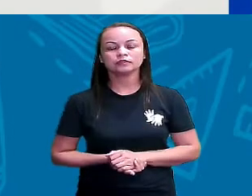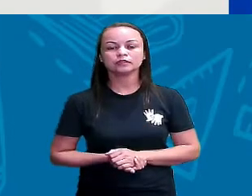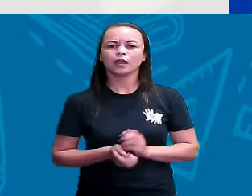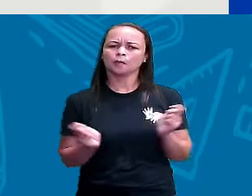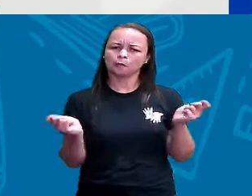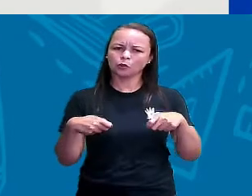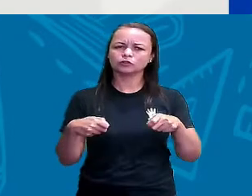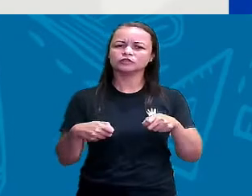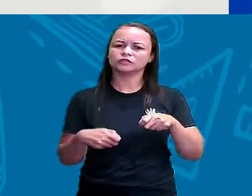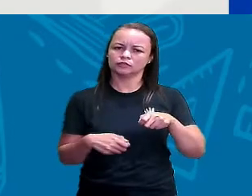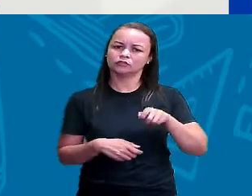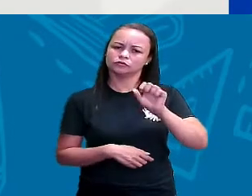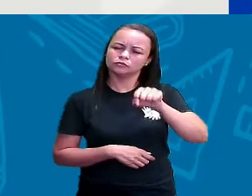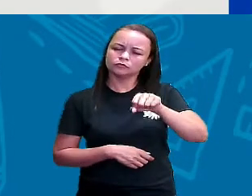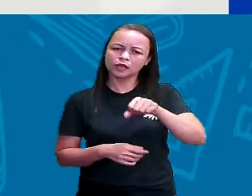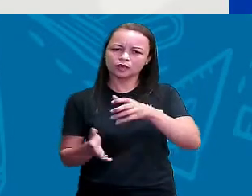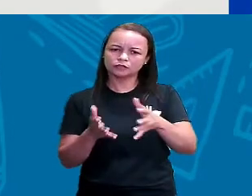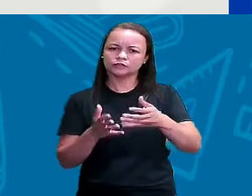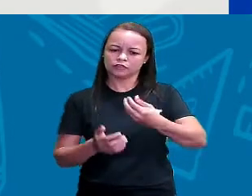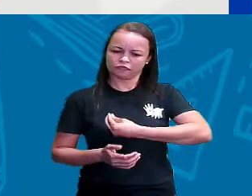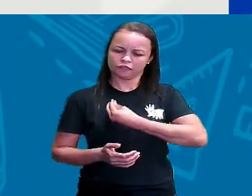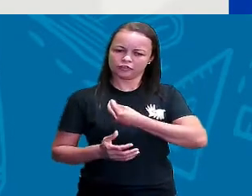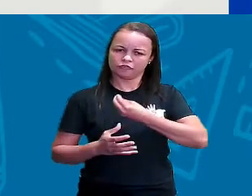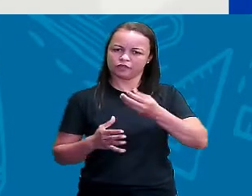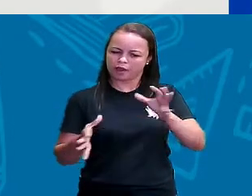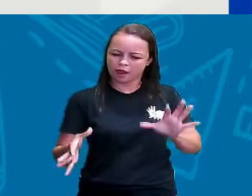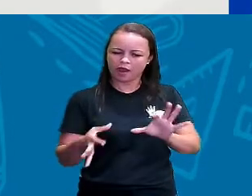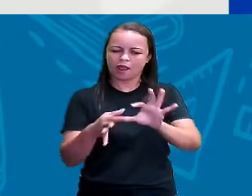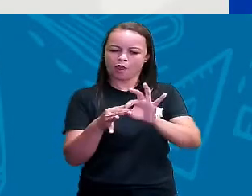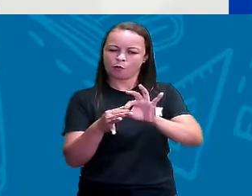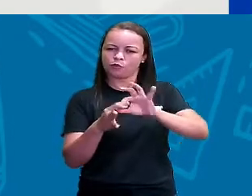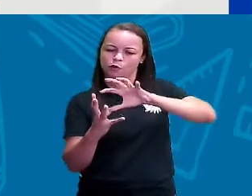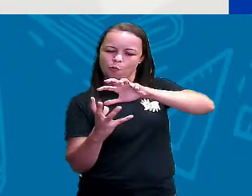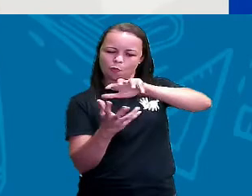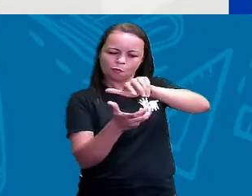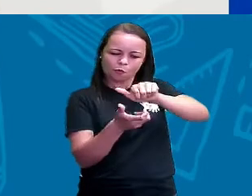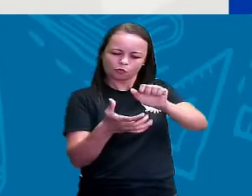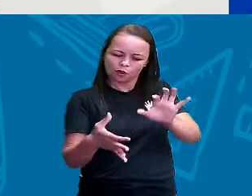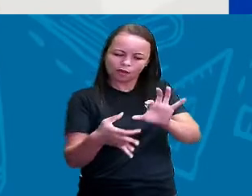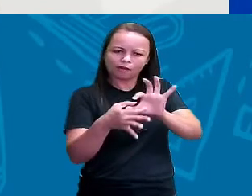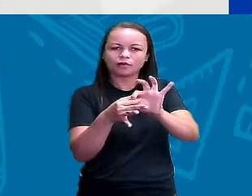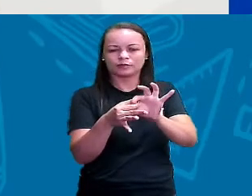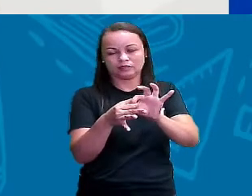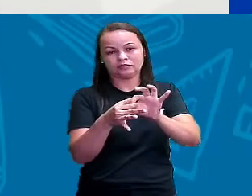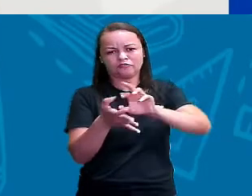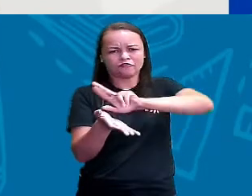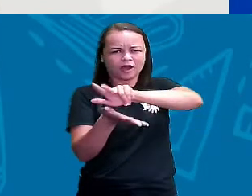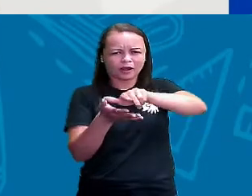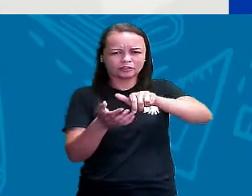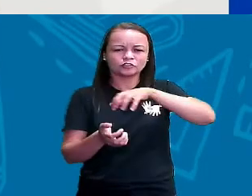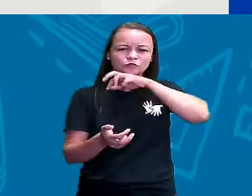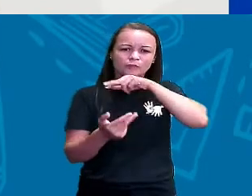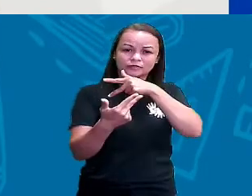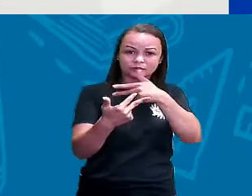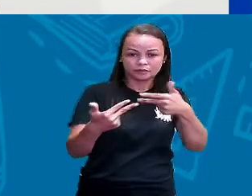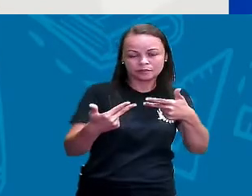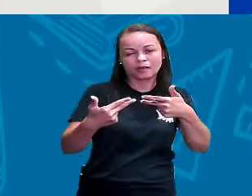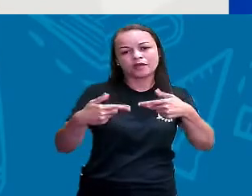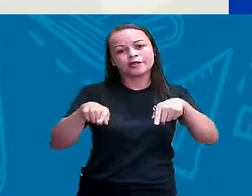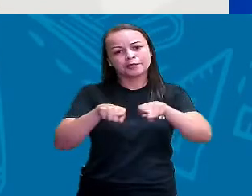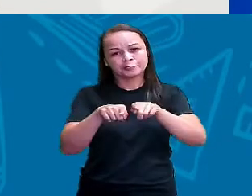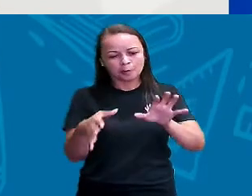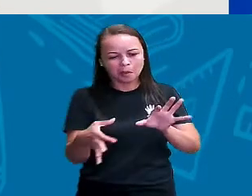sim vivermos aqui no nosso planeta em harmonia com todas as demais espécies de animais e com todas as